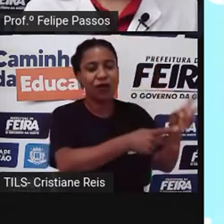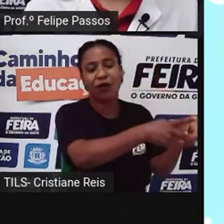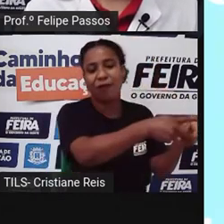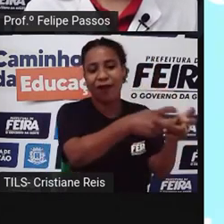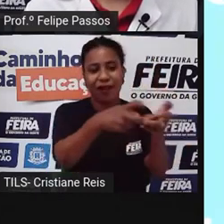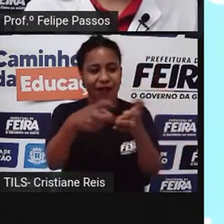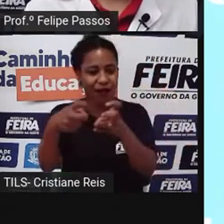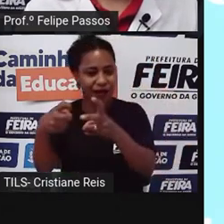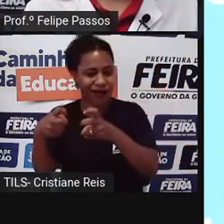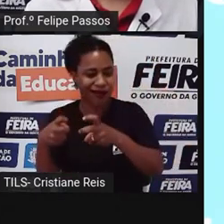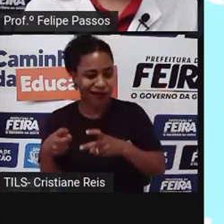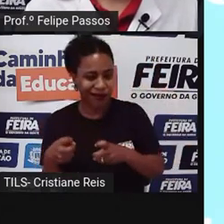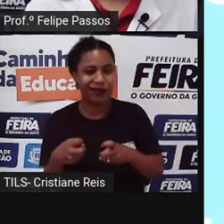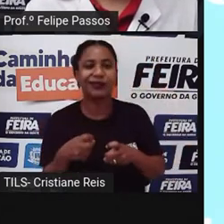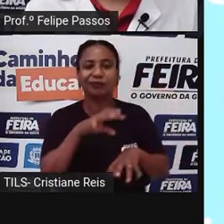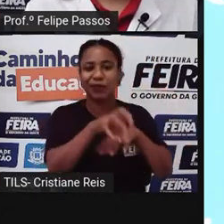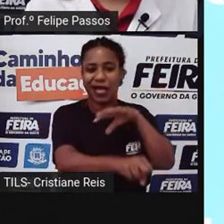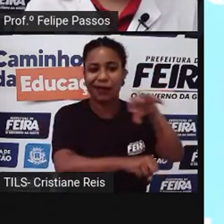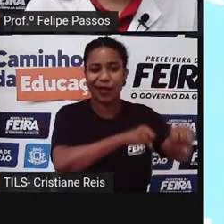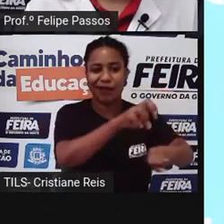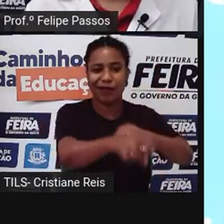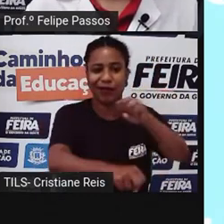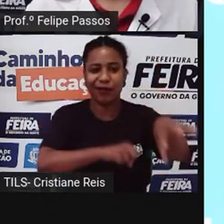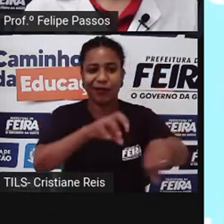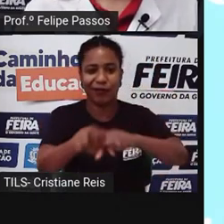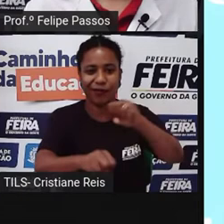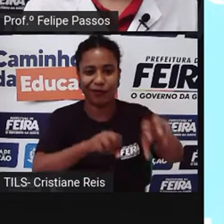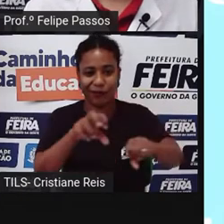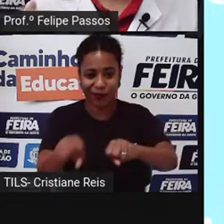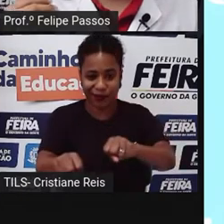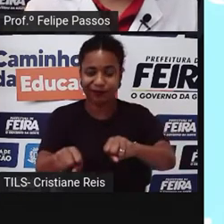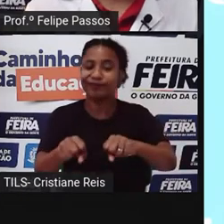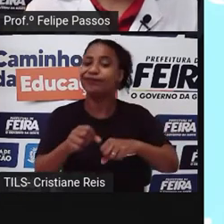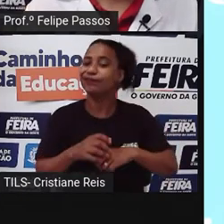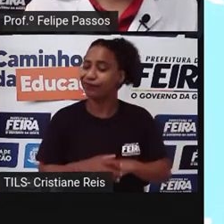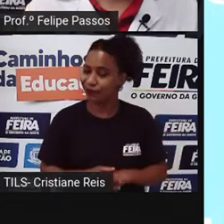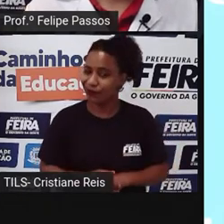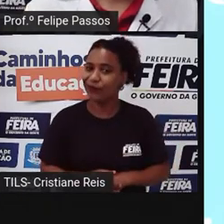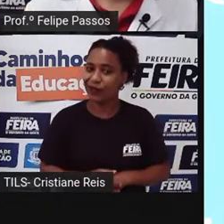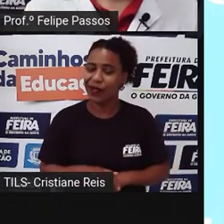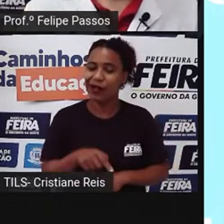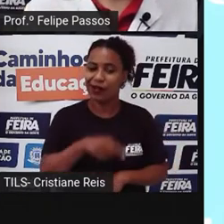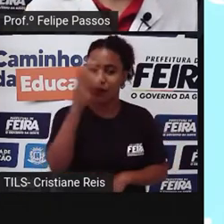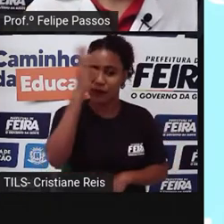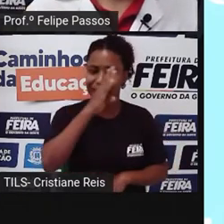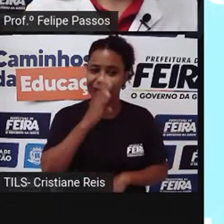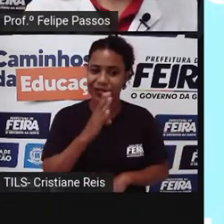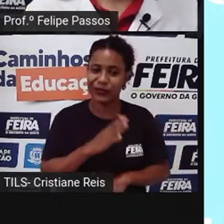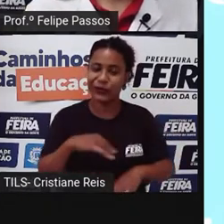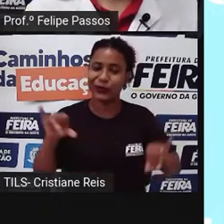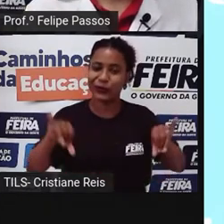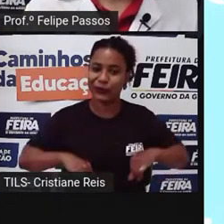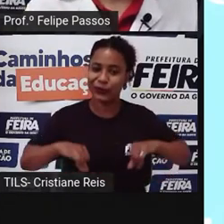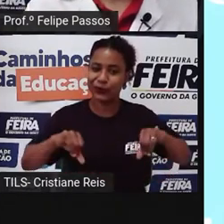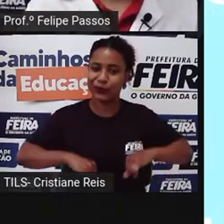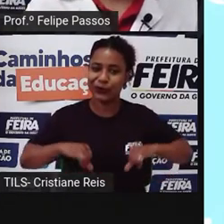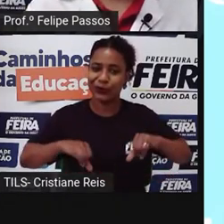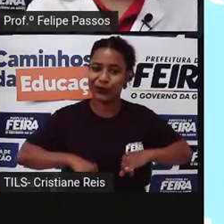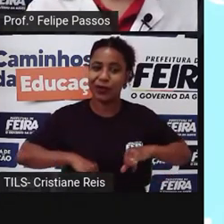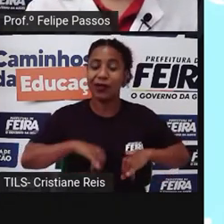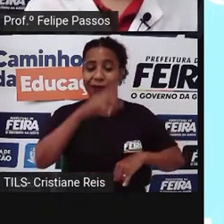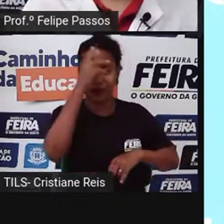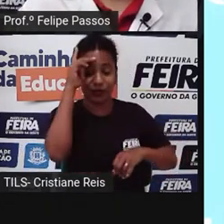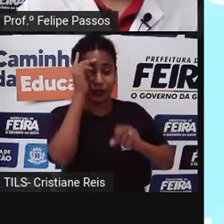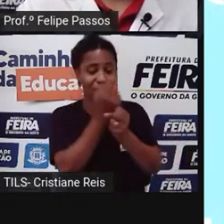Então, assim, é um território de exploração. A nossa história foi construída também com povos